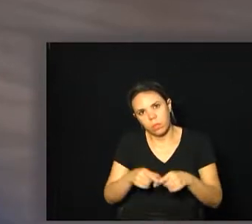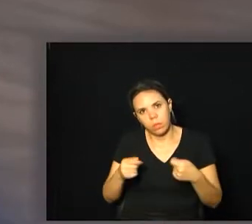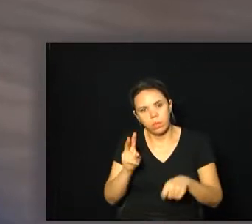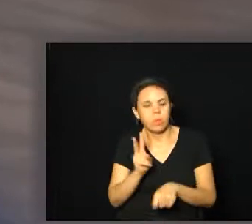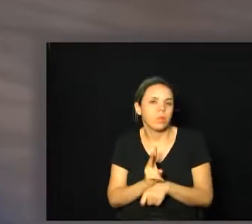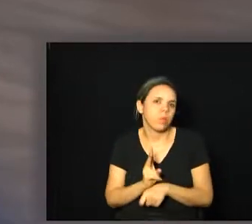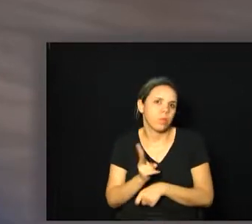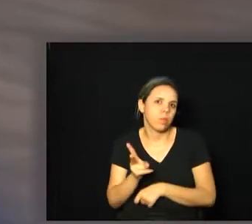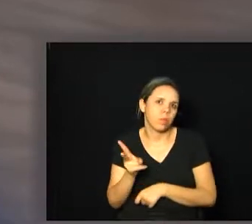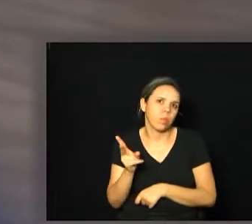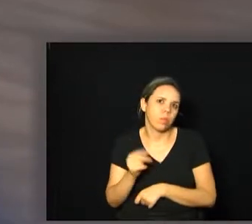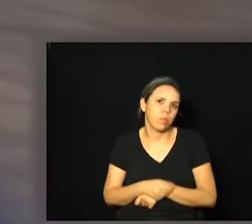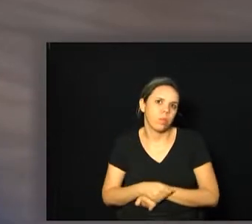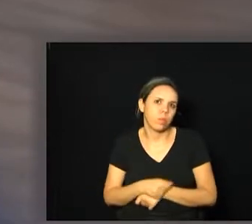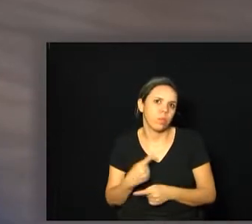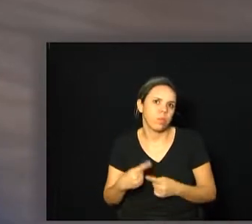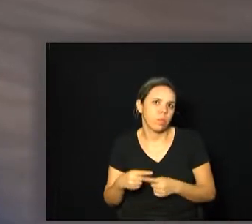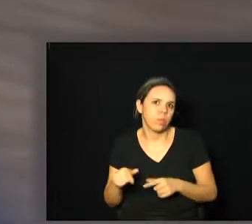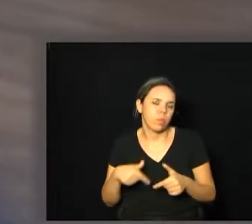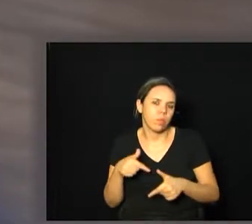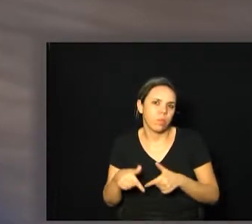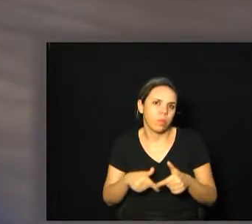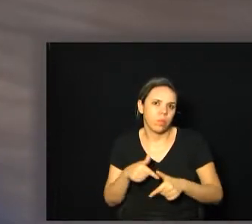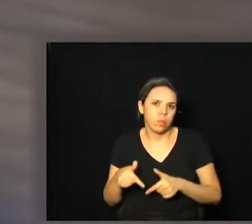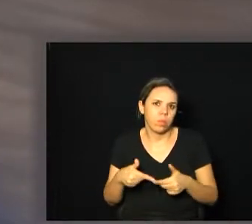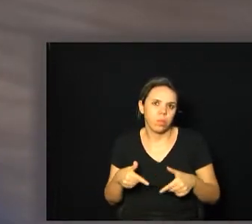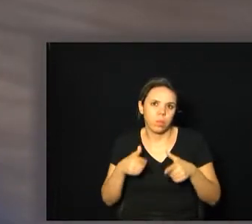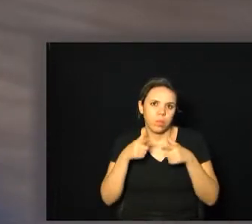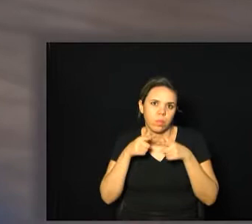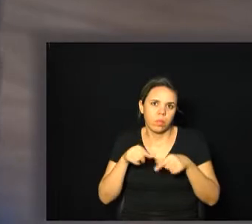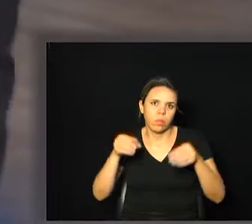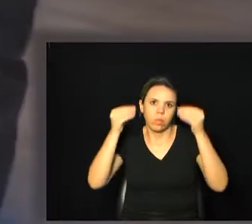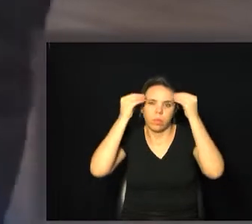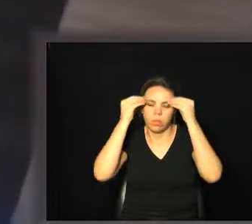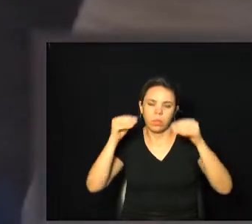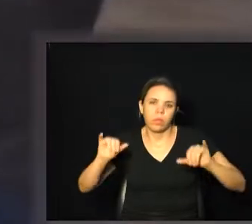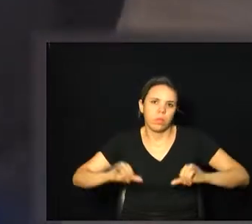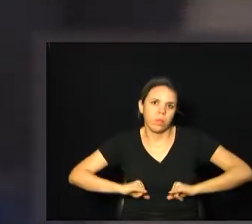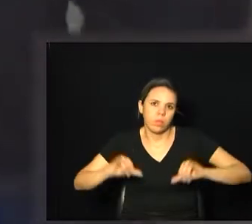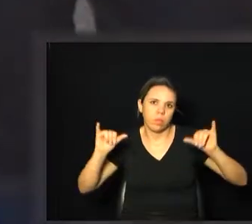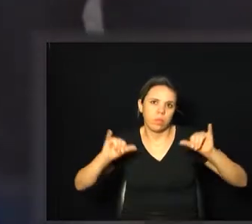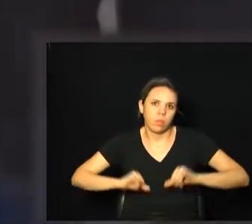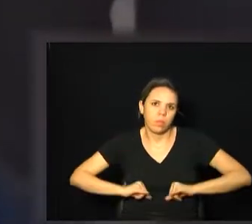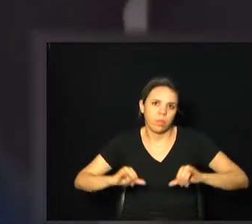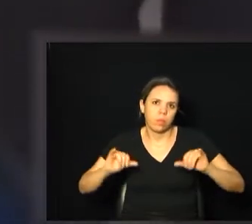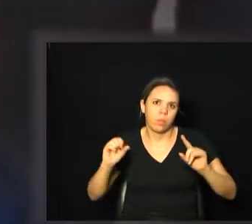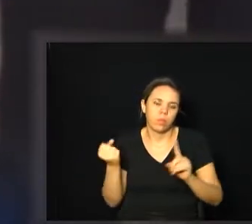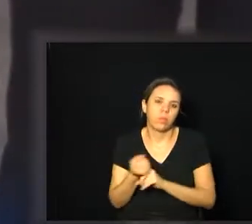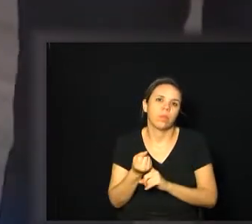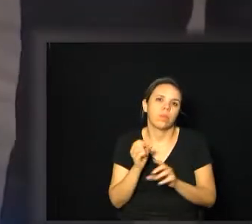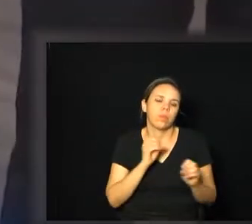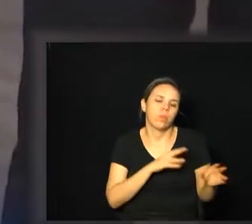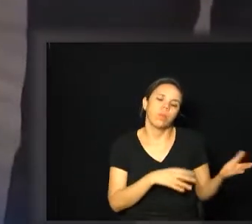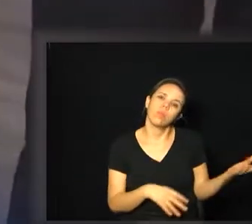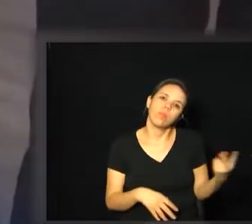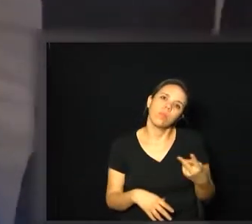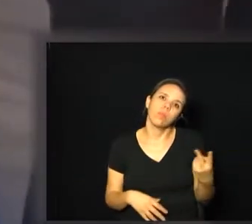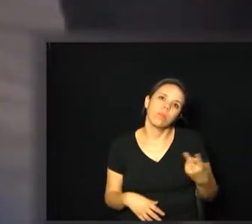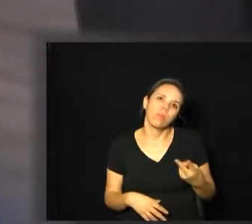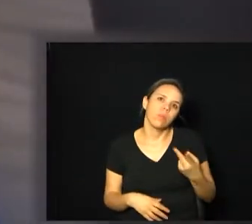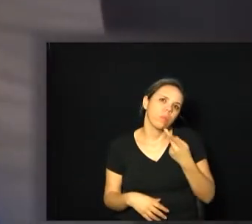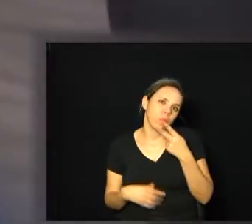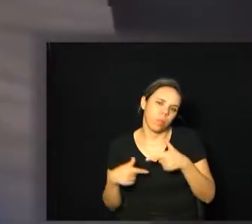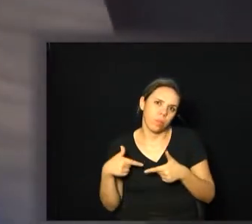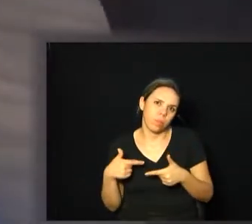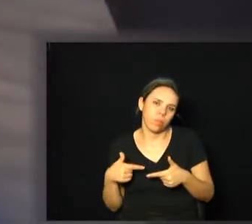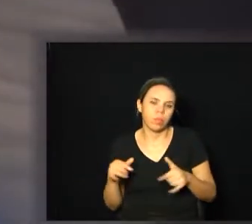cuidado contínuo, porque você trabalhar com toda essa linguagem de sofrimento, né? Nós estamos aqui com assistência e educação, a gente diz, nós